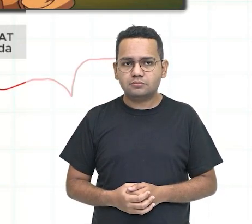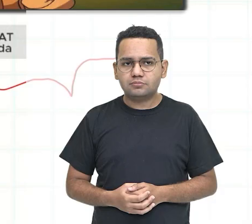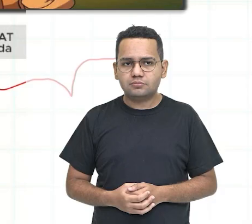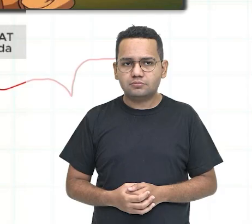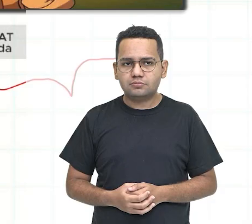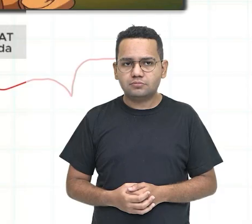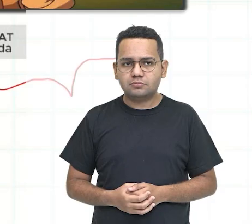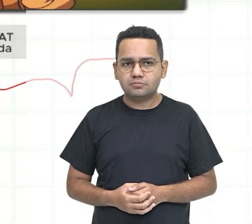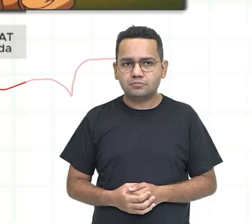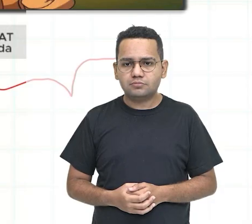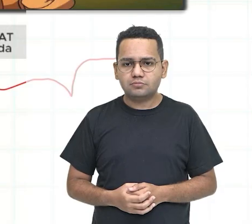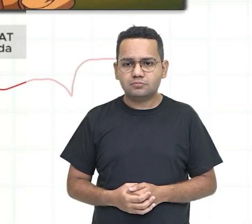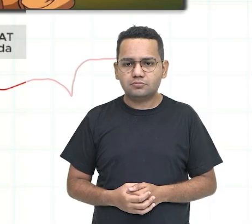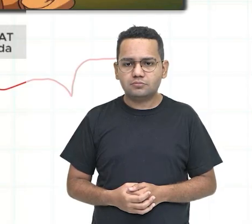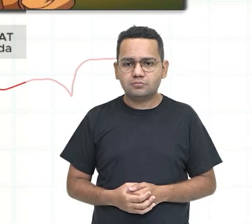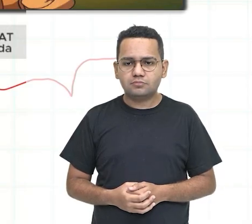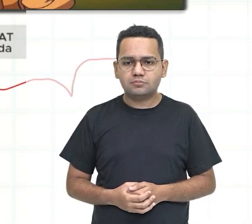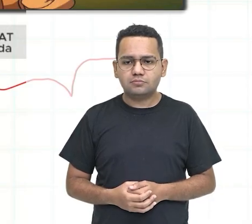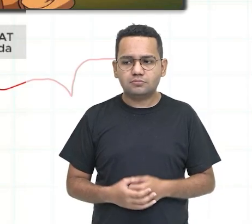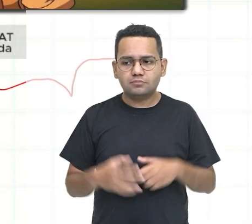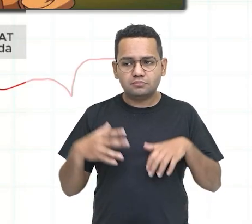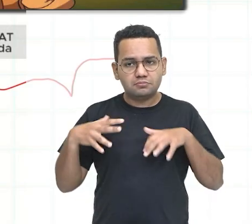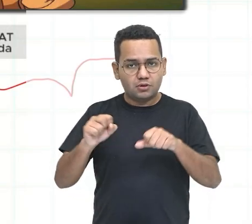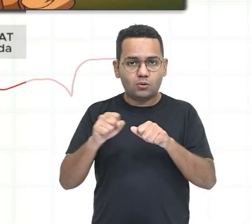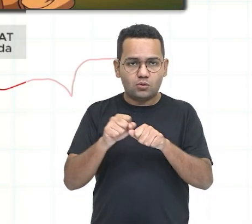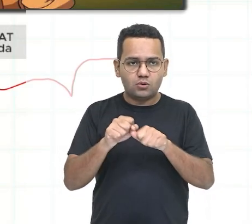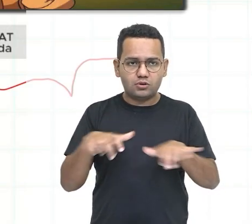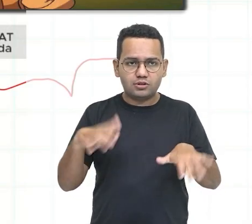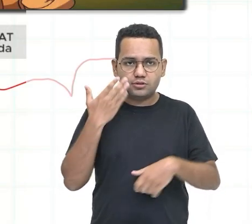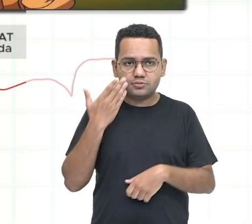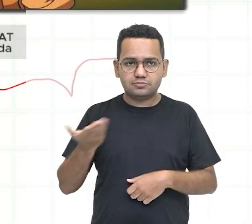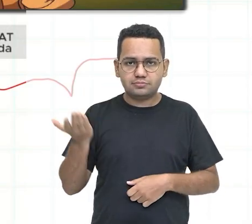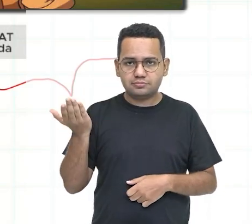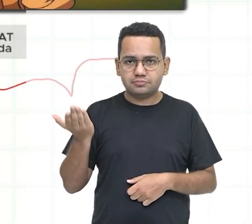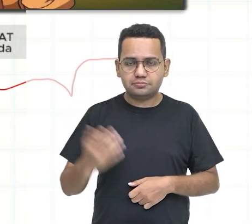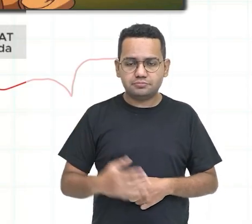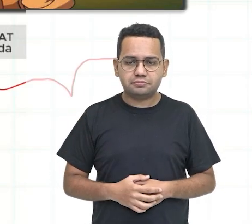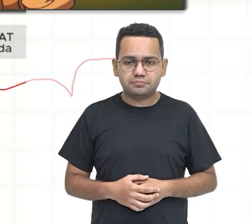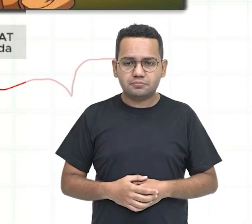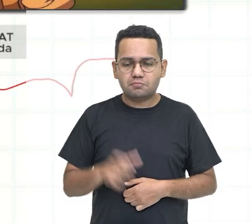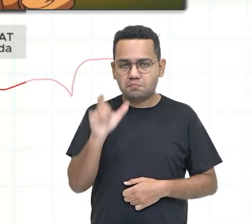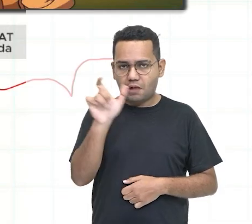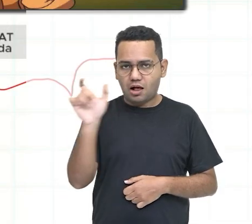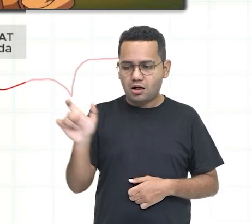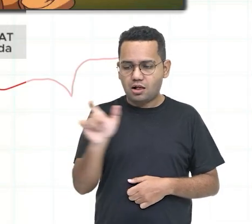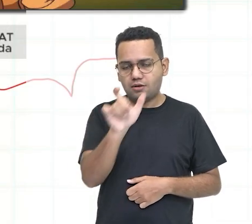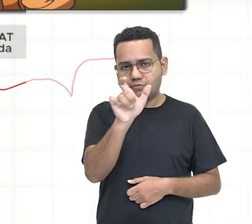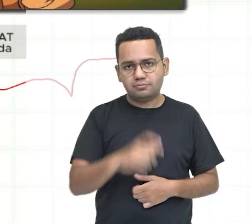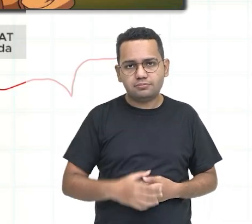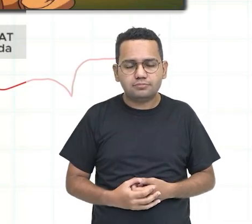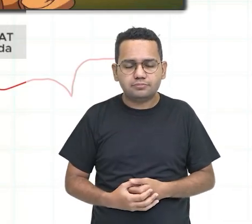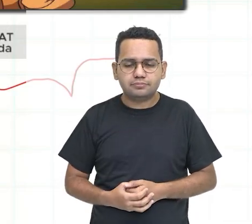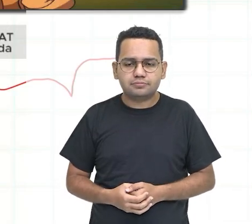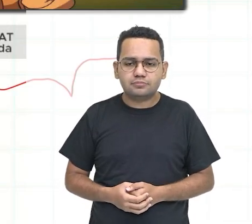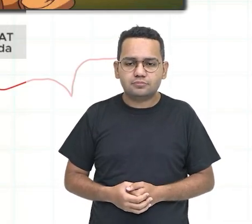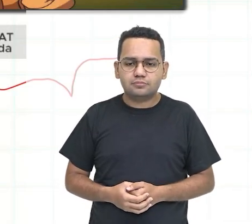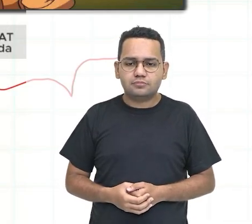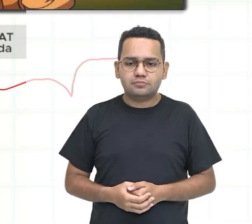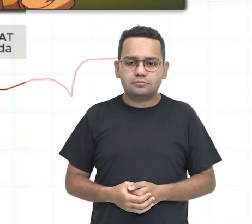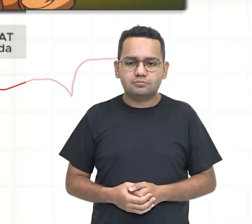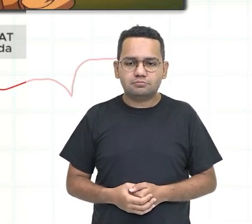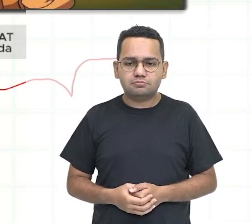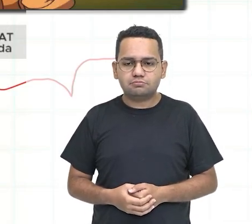Colonialism, continua, né? O mesmo título lá dos outros, né? Tá falando de colonialism, continua.